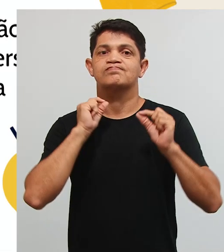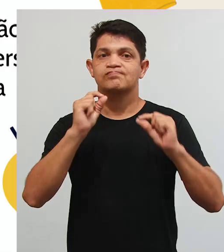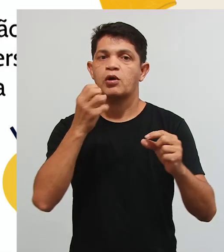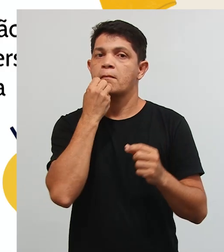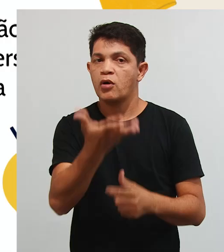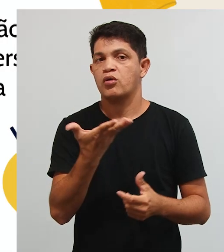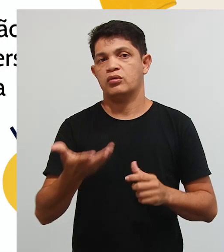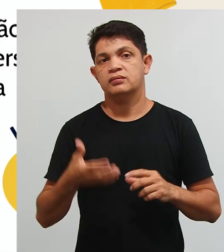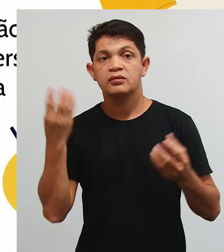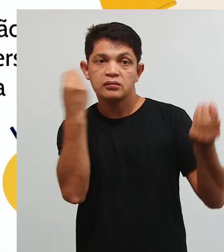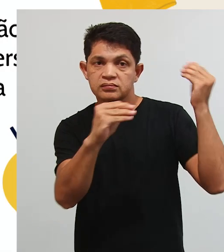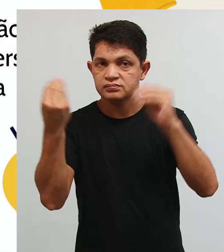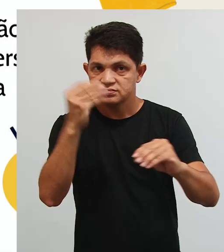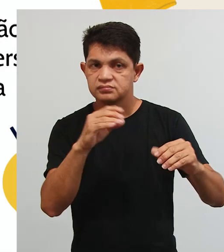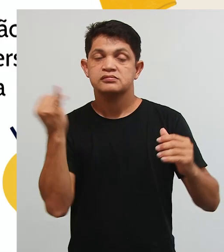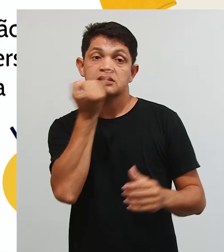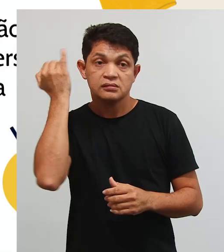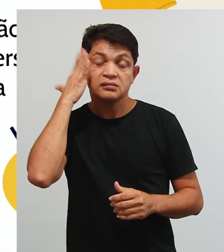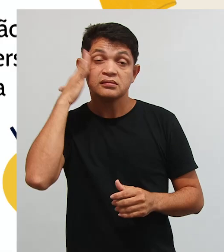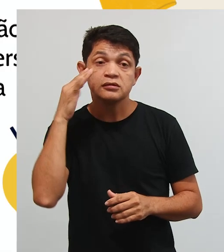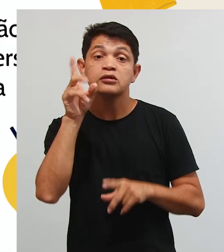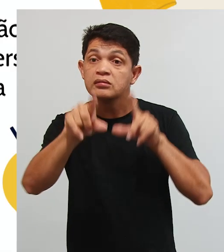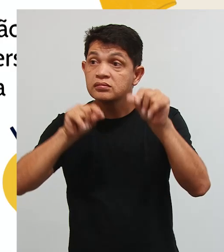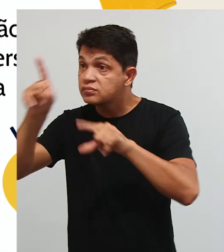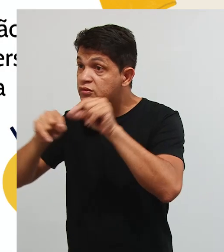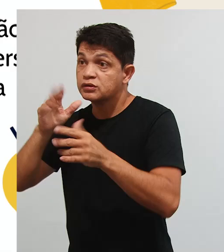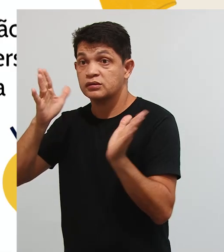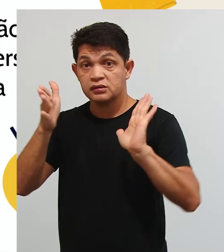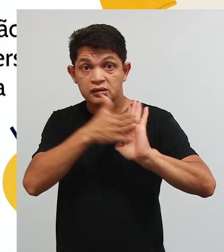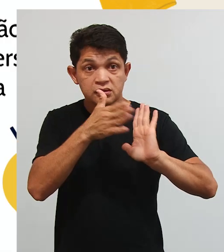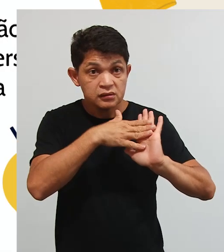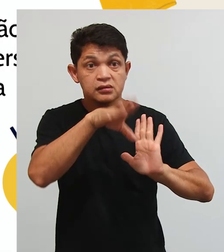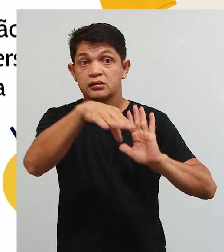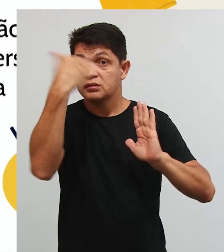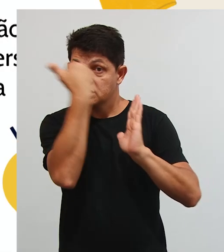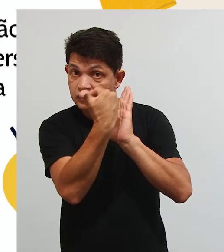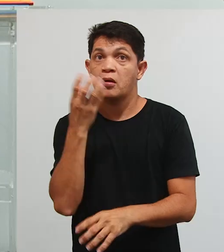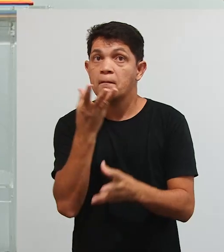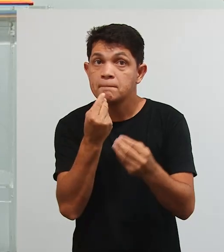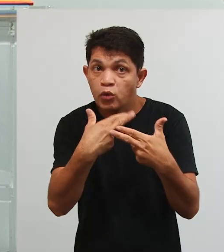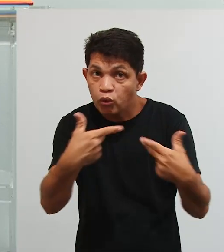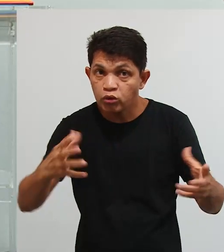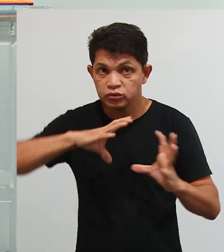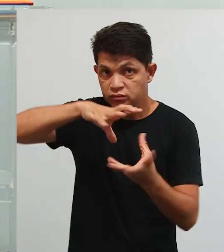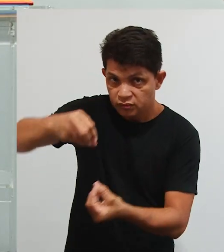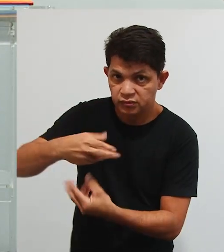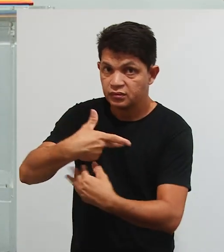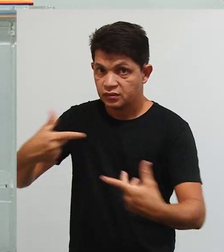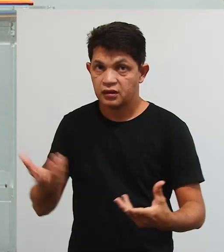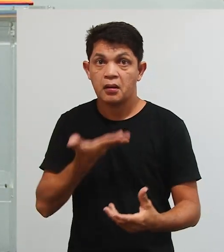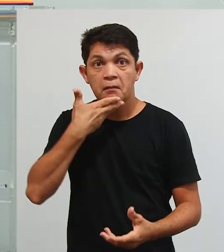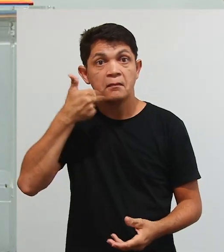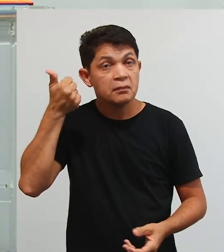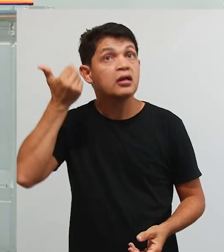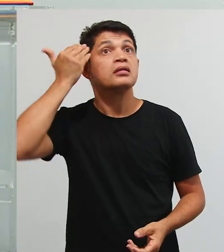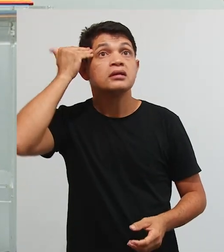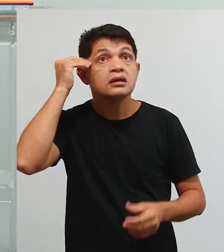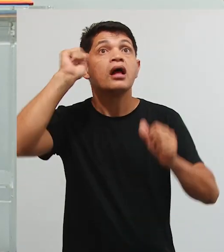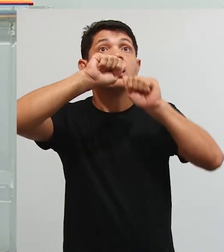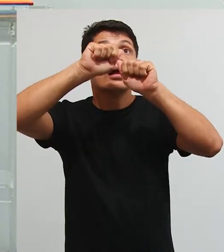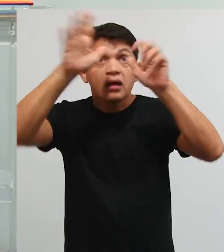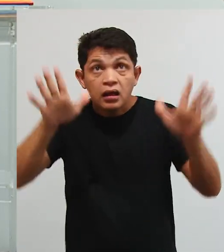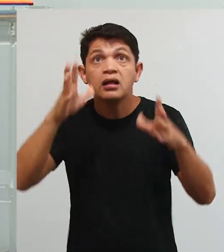que queiram participar. Olha, que tudo, eu pensei nisso, olha só, interessante essa proposta, tem um curso disponível para os pais